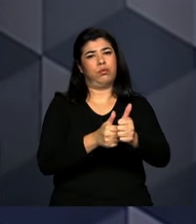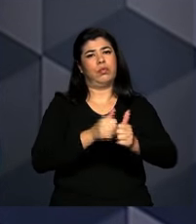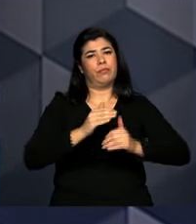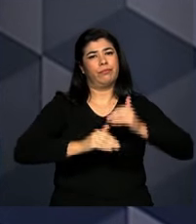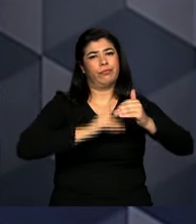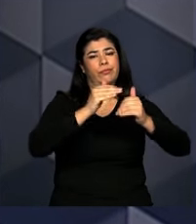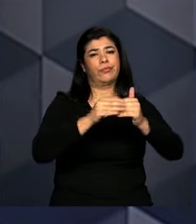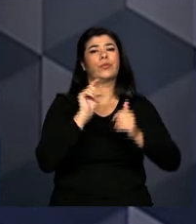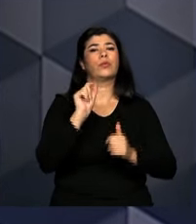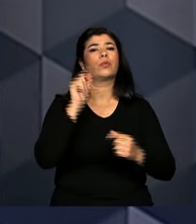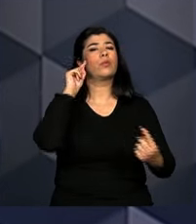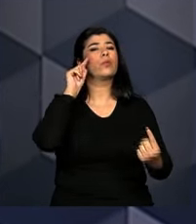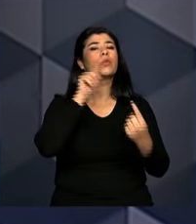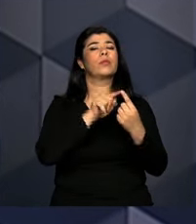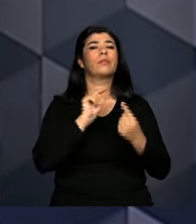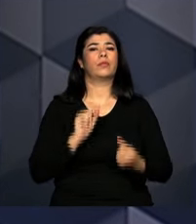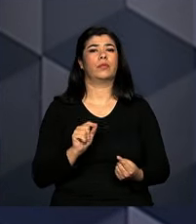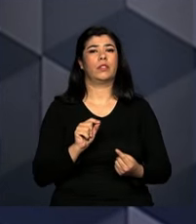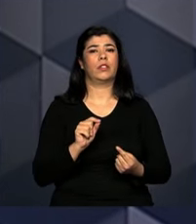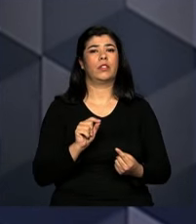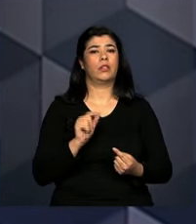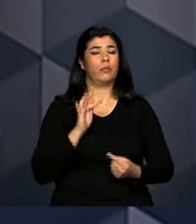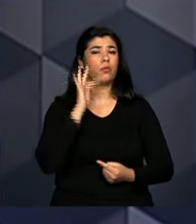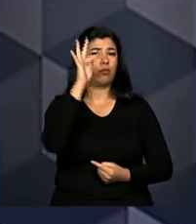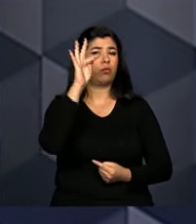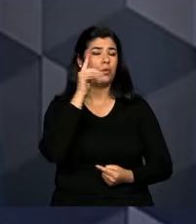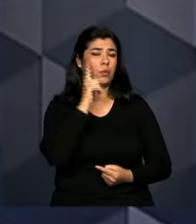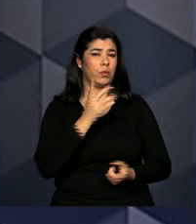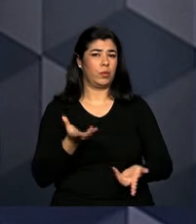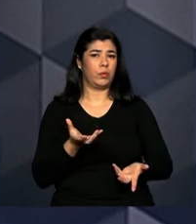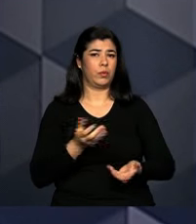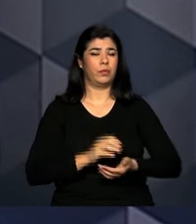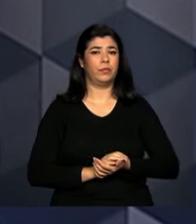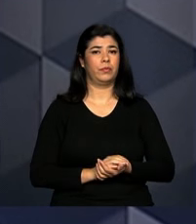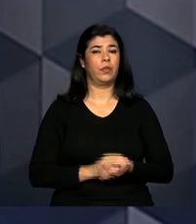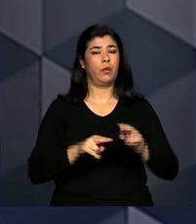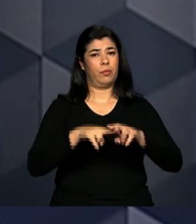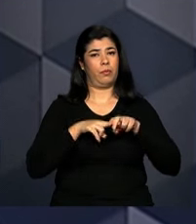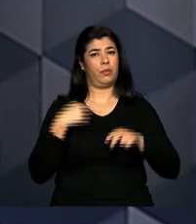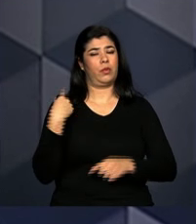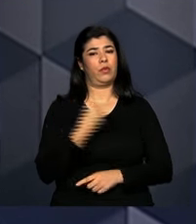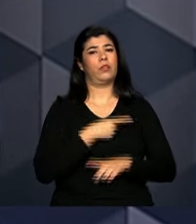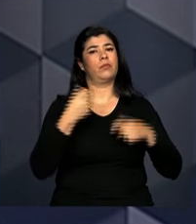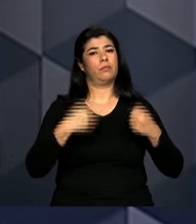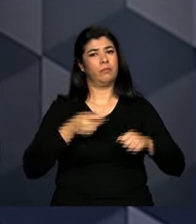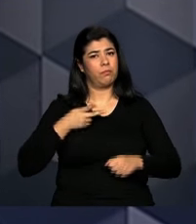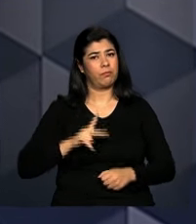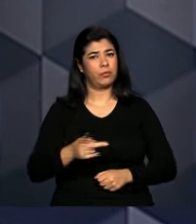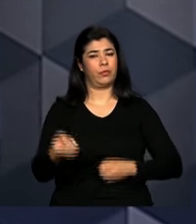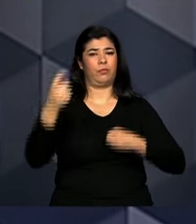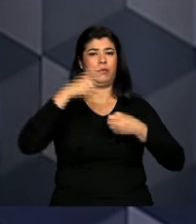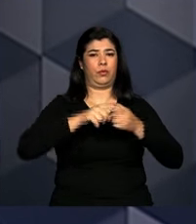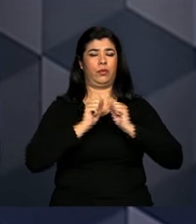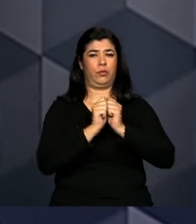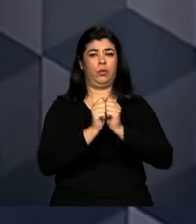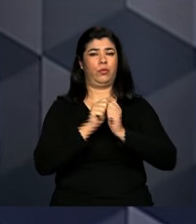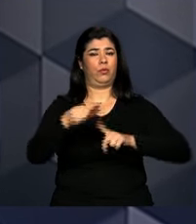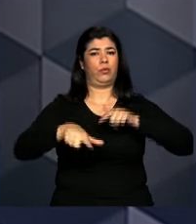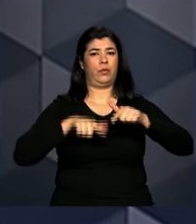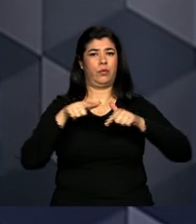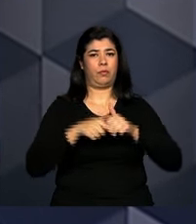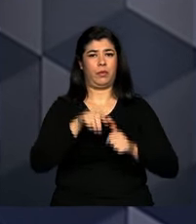para atingir o horizonte que desejamos. E, para isso, precisamos de parcerias e estamos trabalhando com a